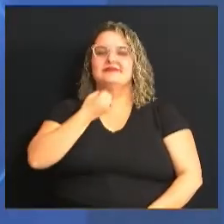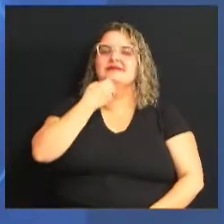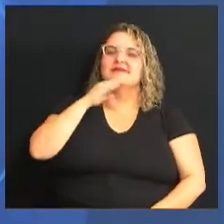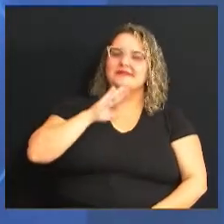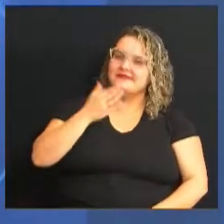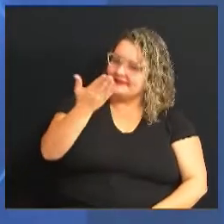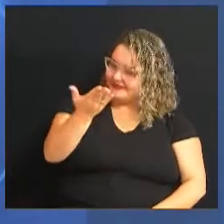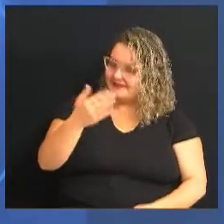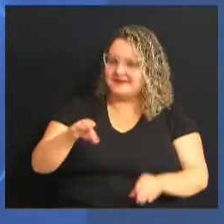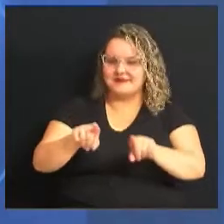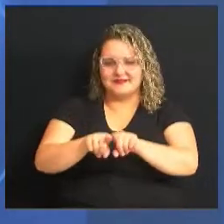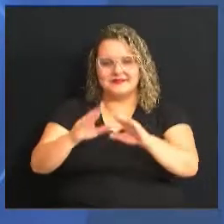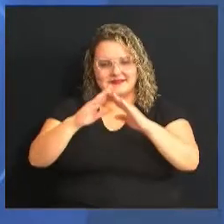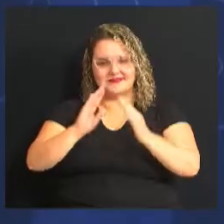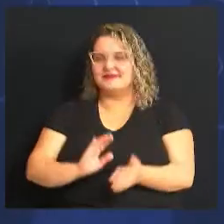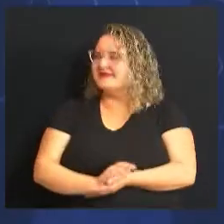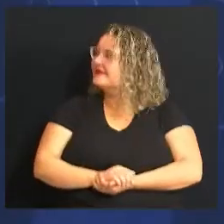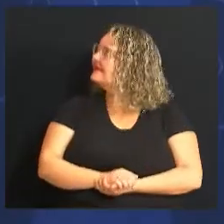para você aí de casa.